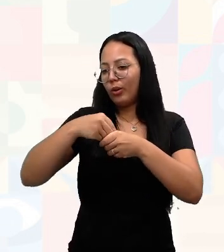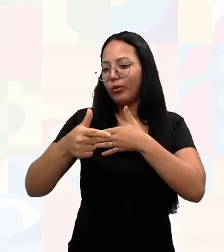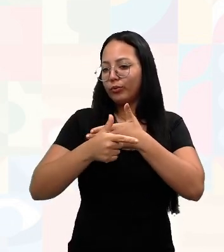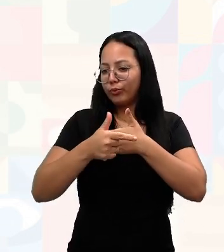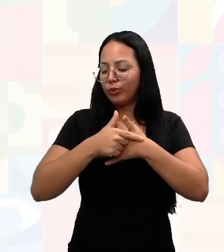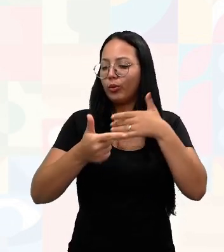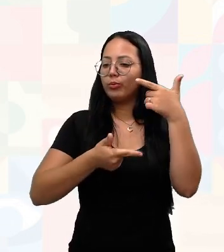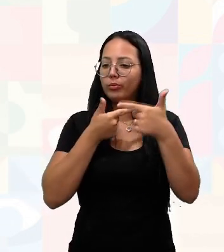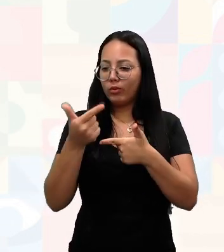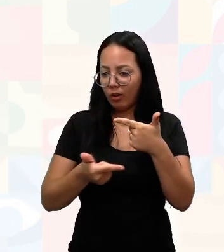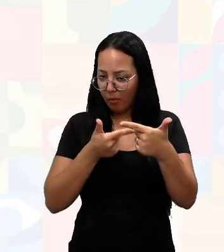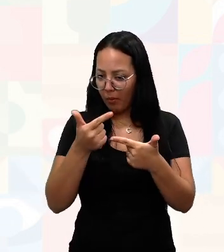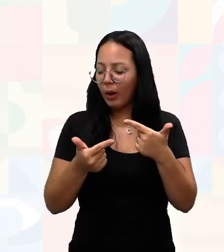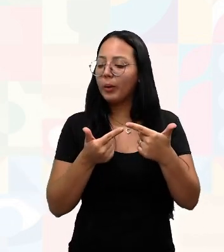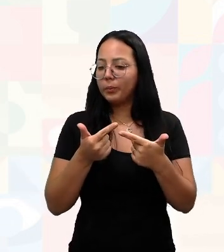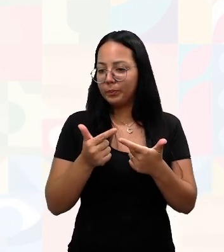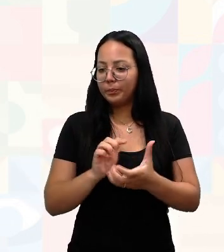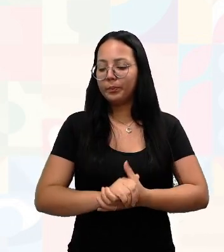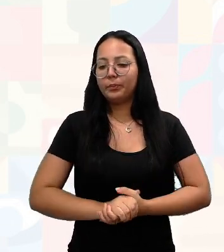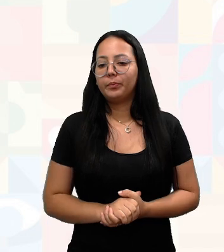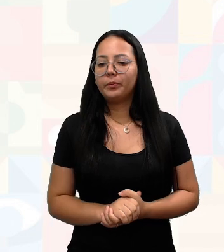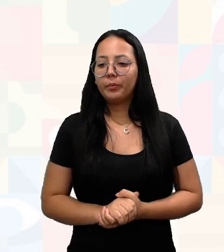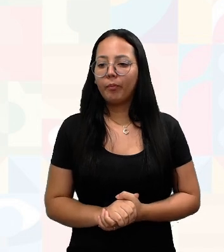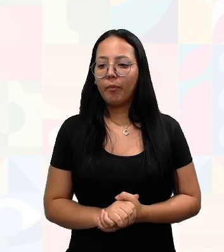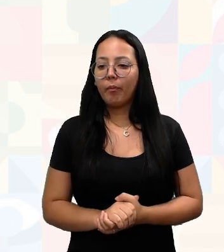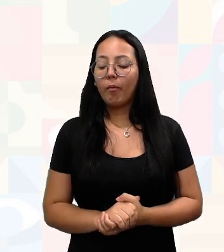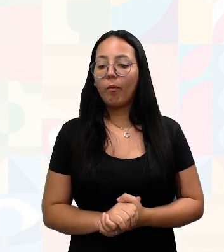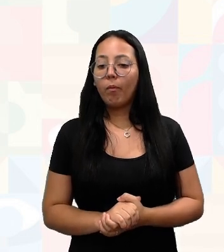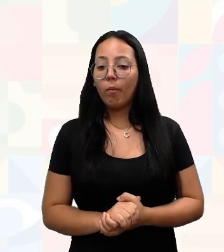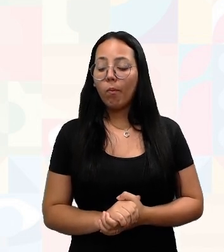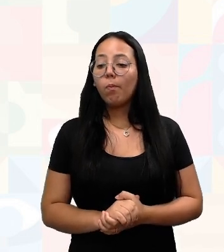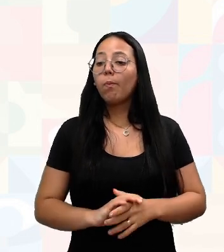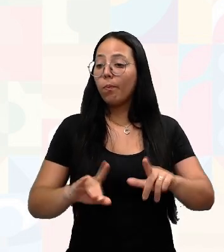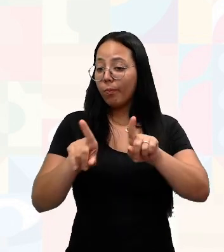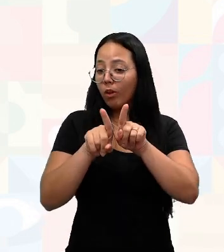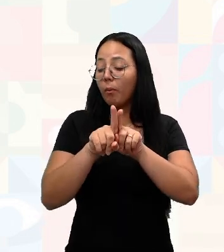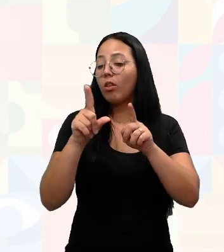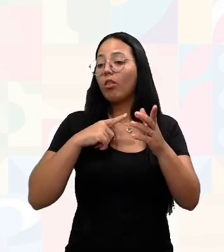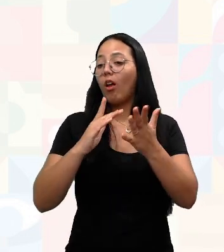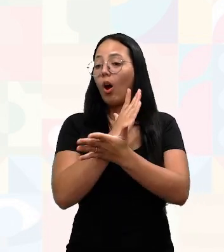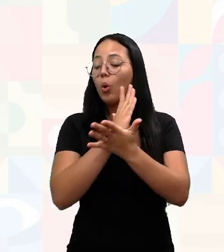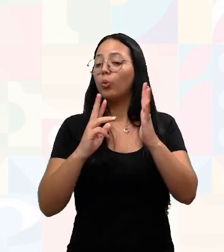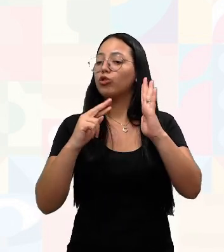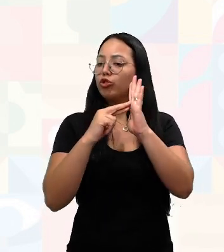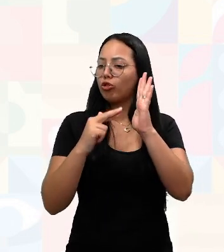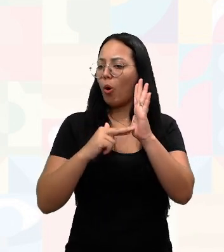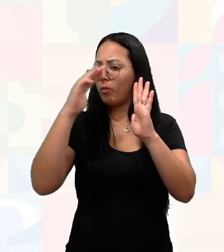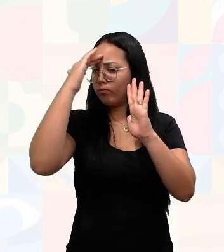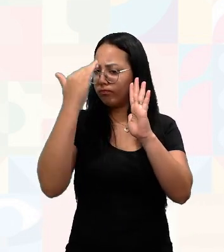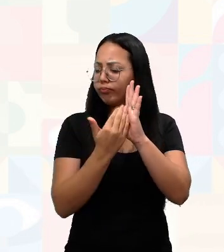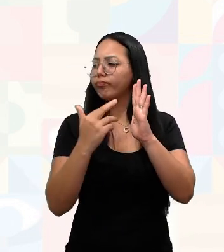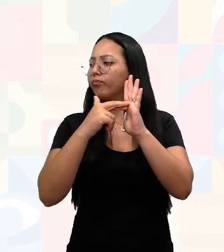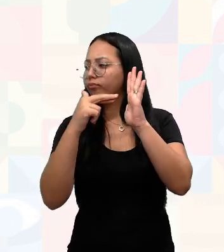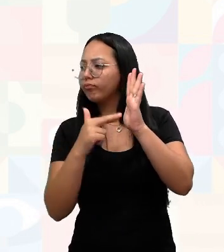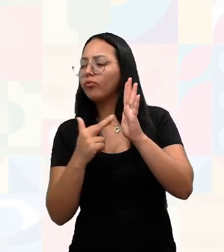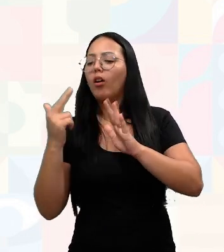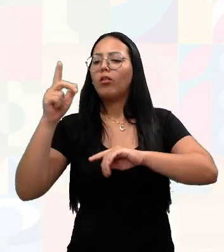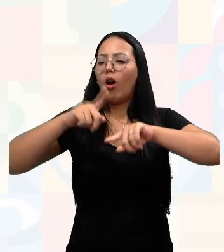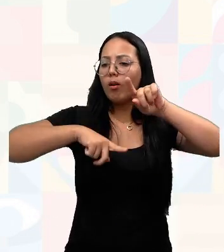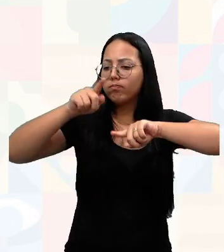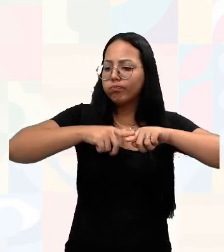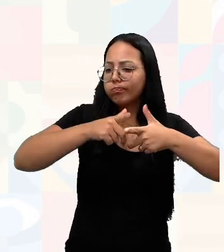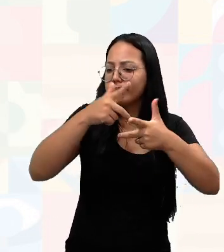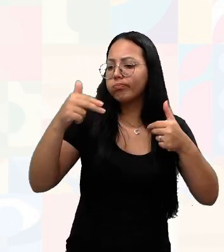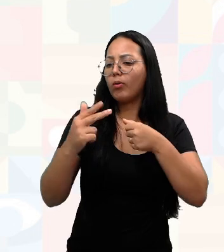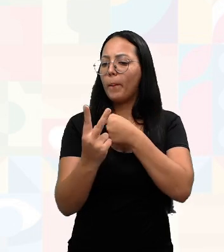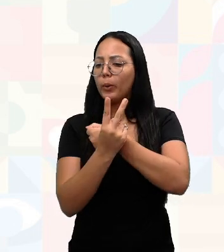na realização de sua atividade laboral. Entre eles as normas regulamentadoras, os equipamentos de